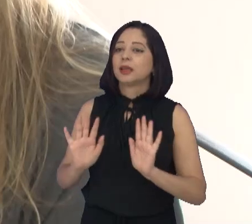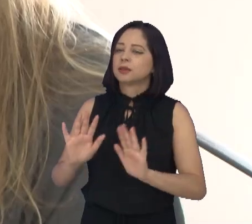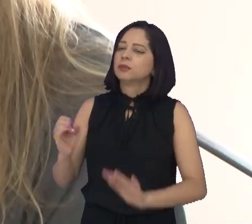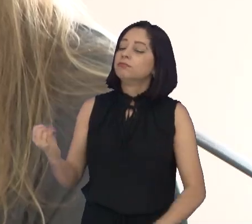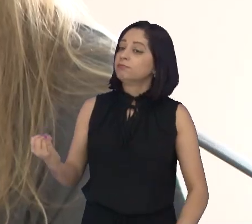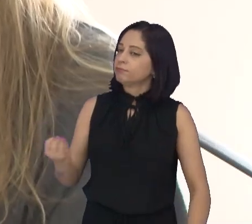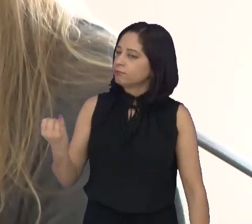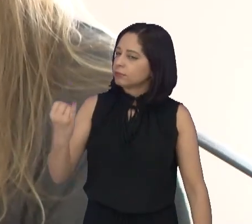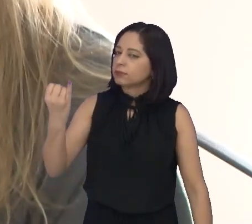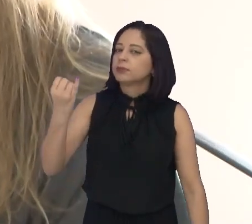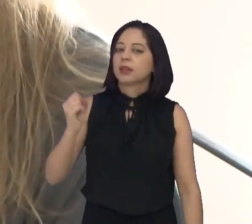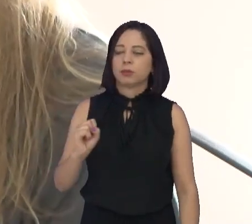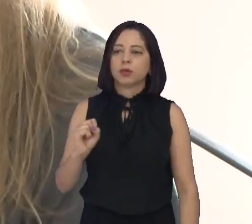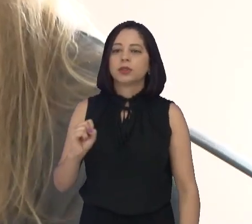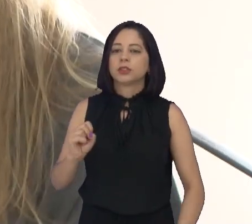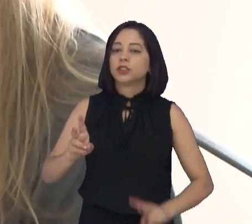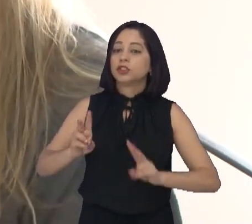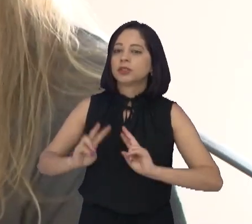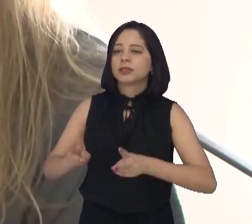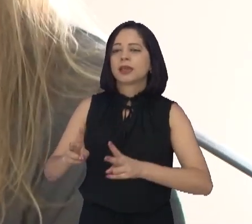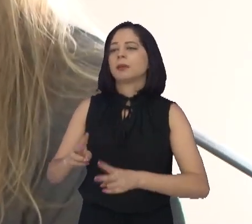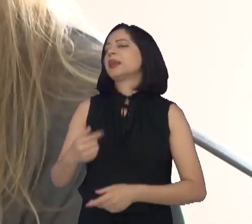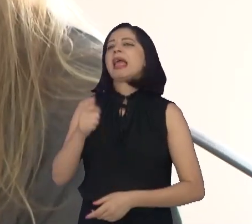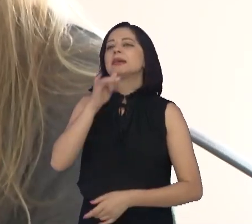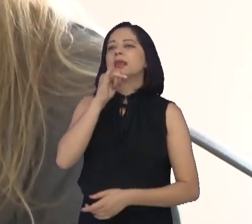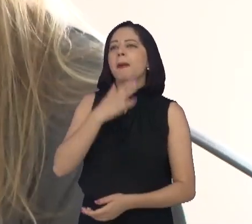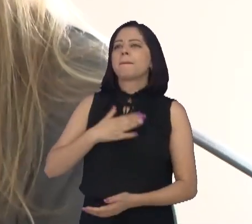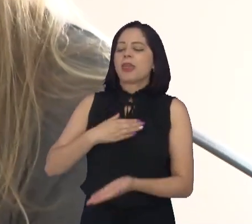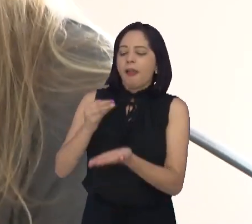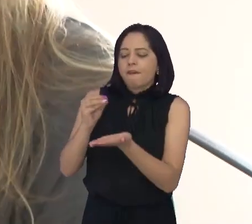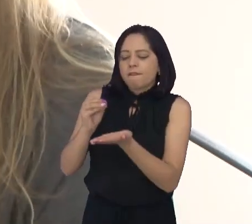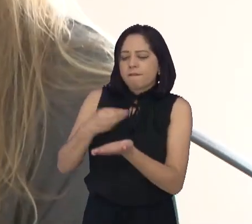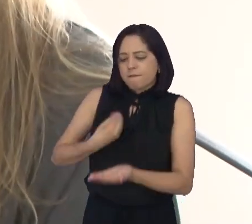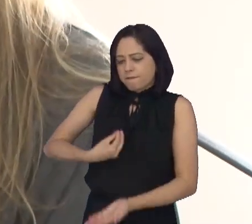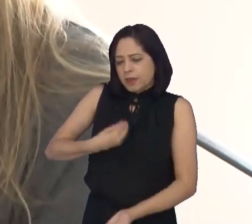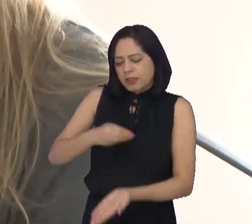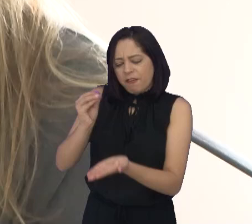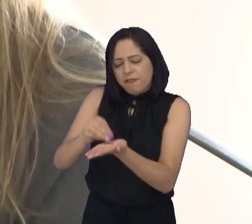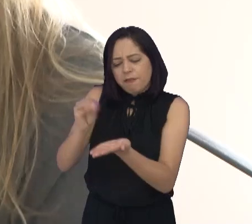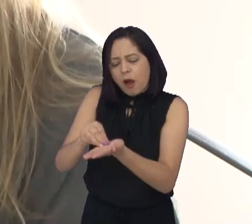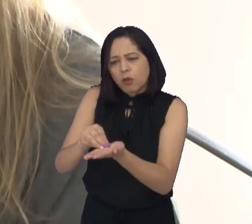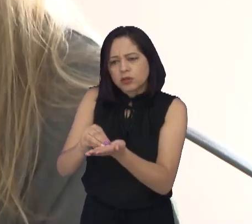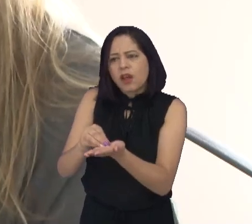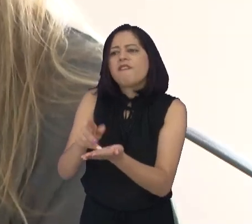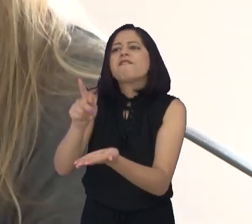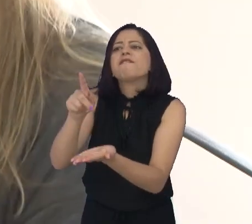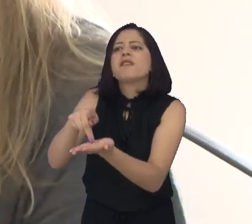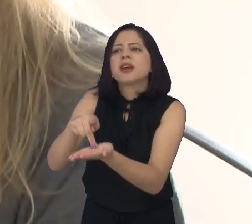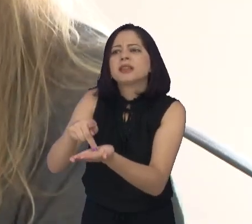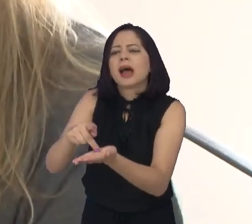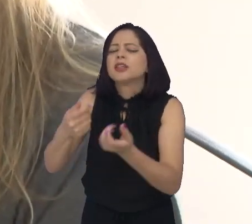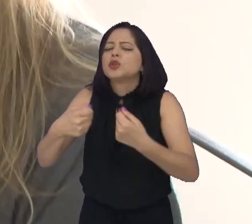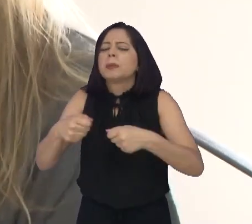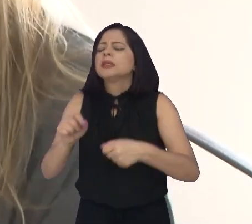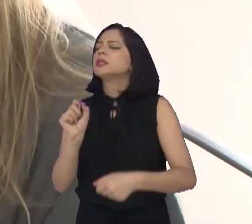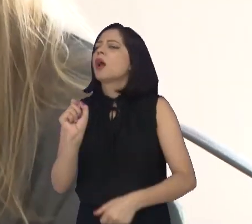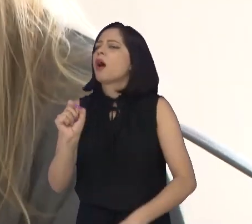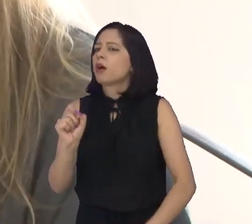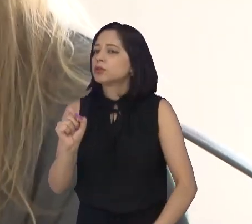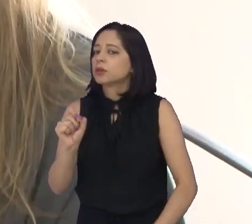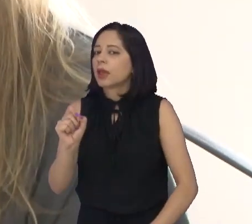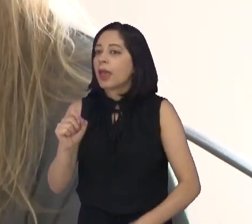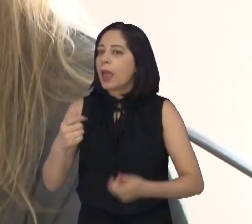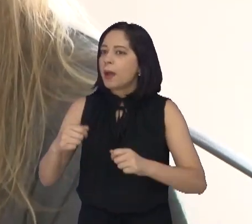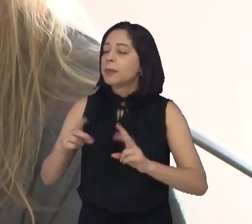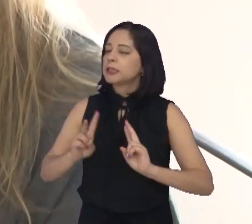importante, assim, considerar o que me falta, né? O que é essencial, o que realmente eu preciso. Essa é uma pergunta